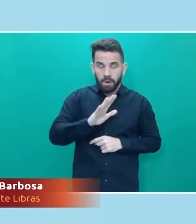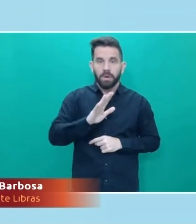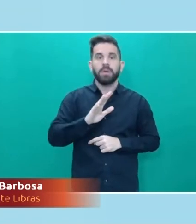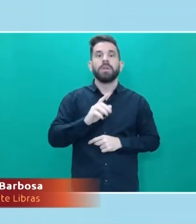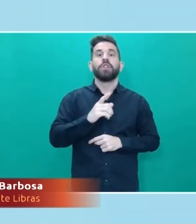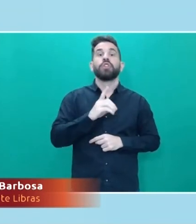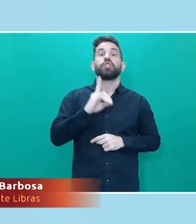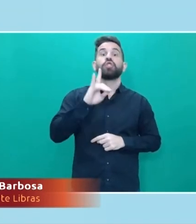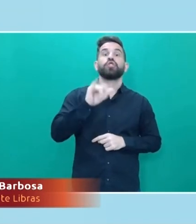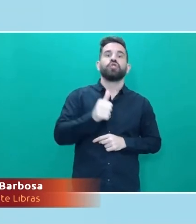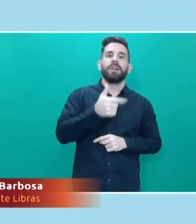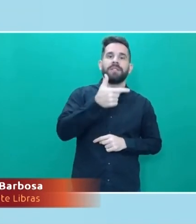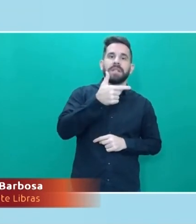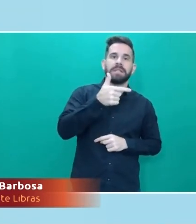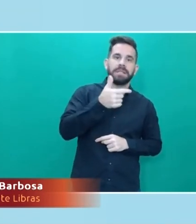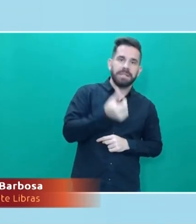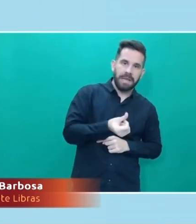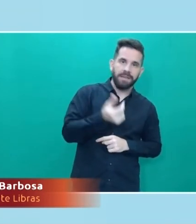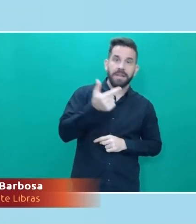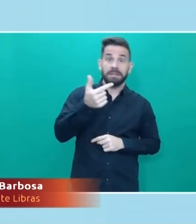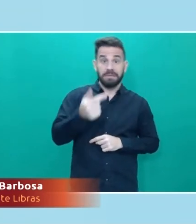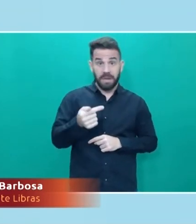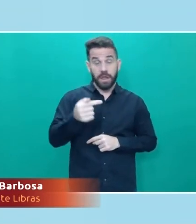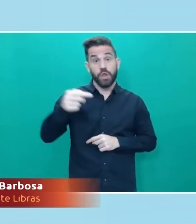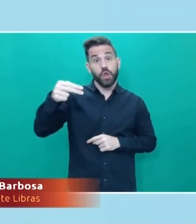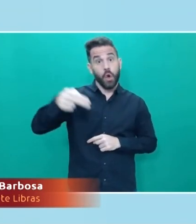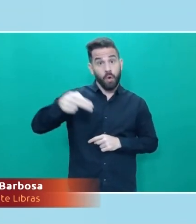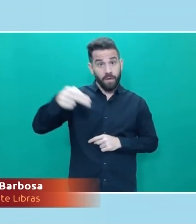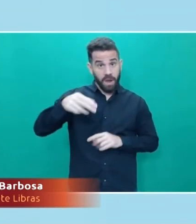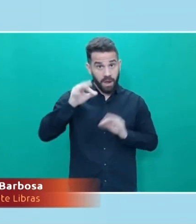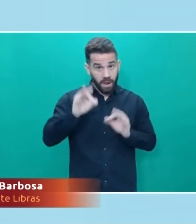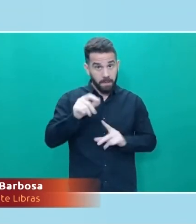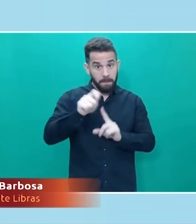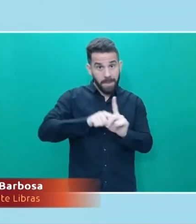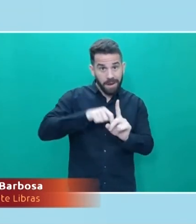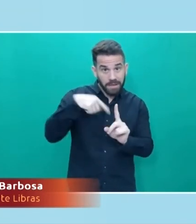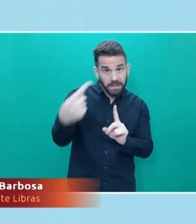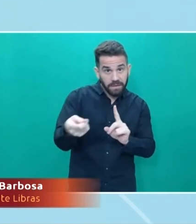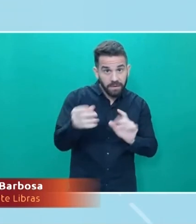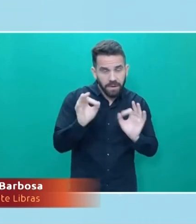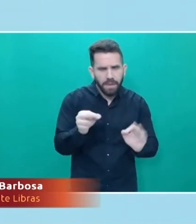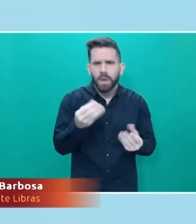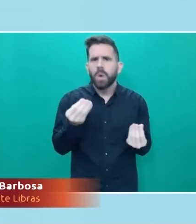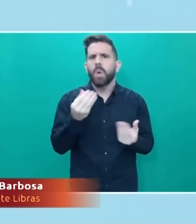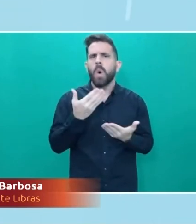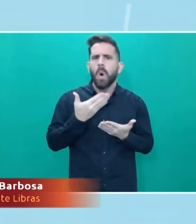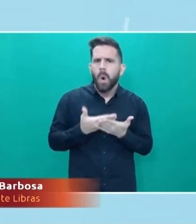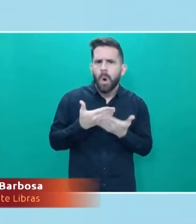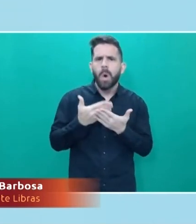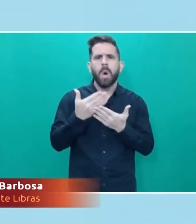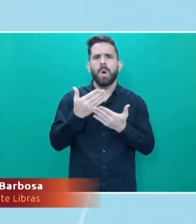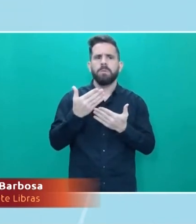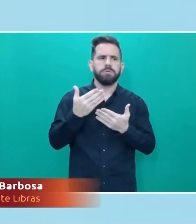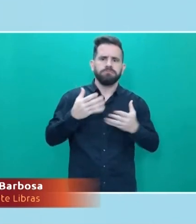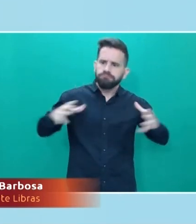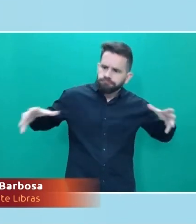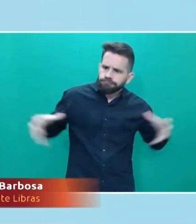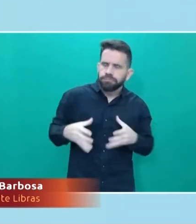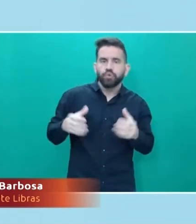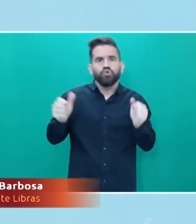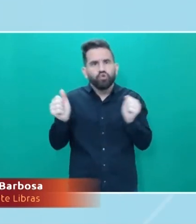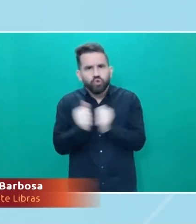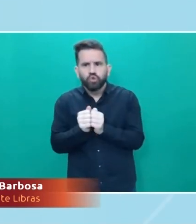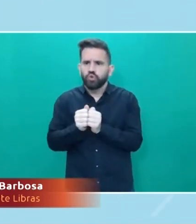de novembro, mês que vem. Como é que estão as aulas, as preparações? Vocês esperam trazer ainda mais medalhas do